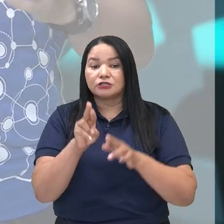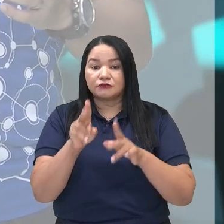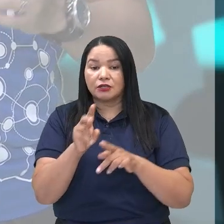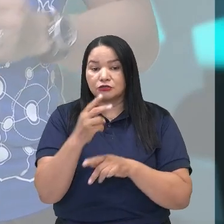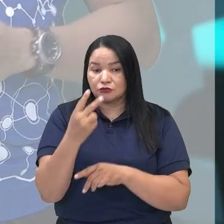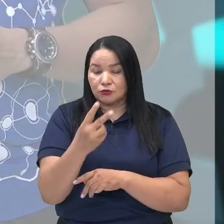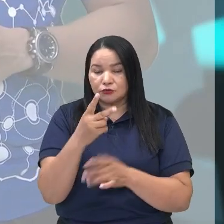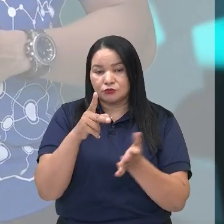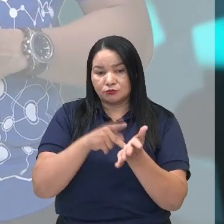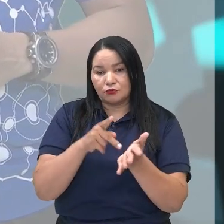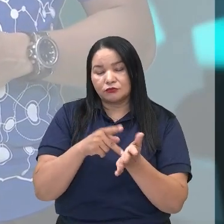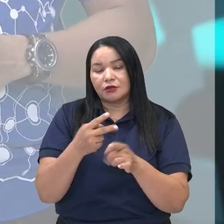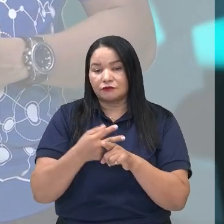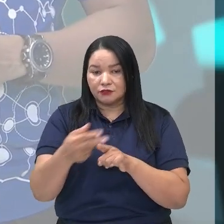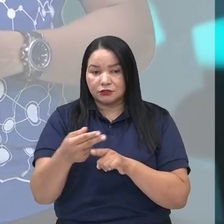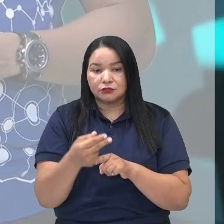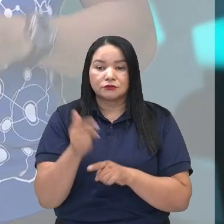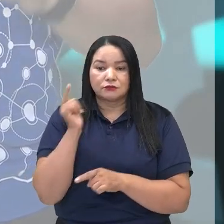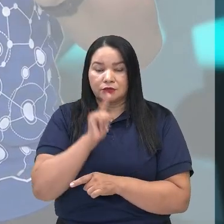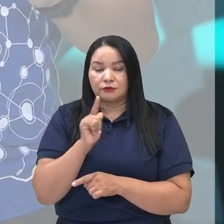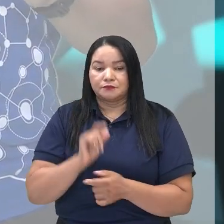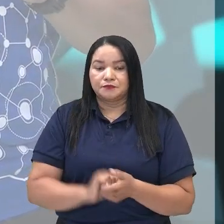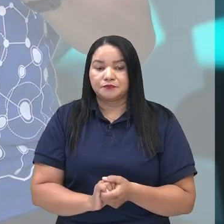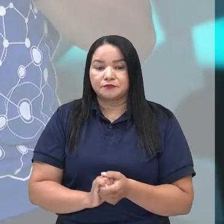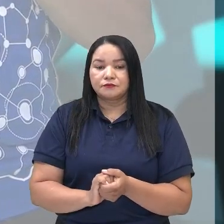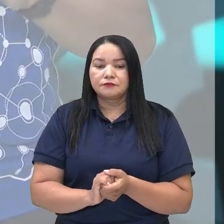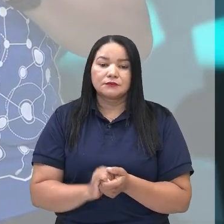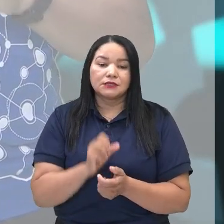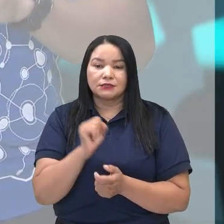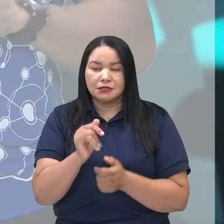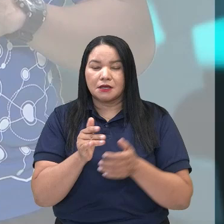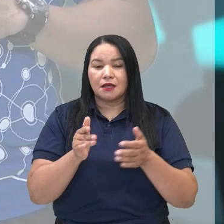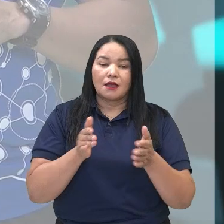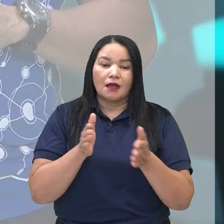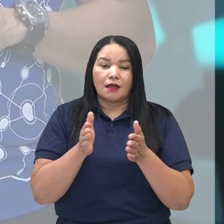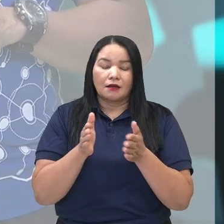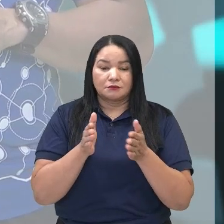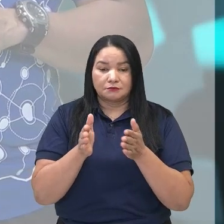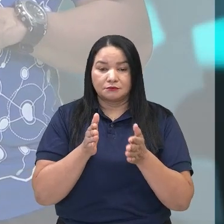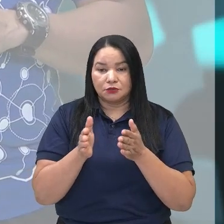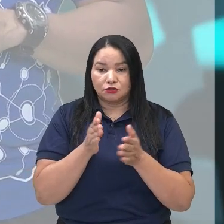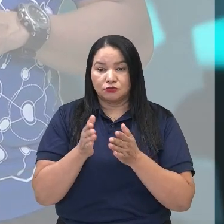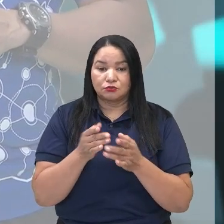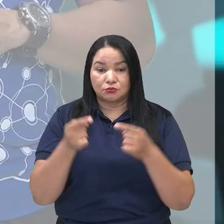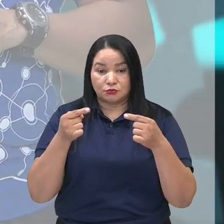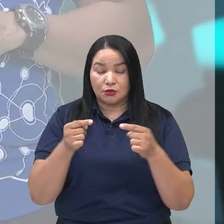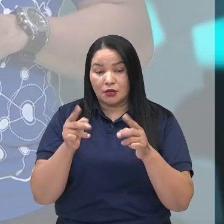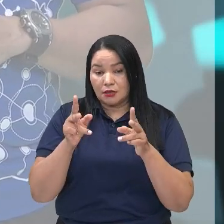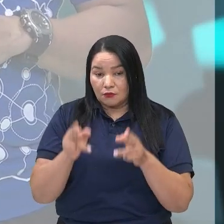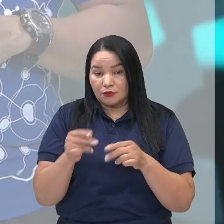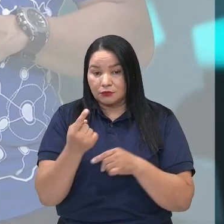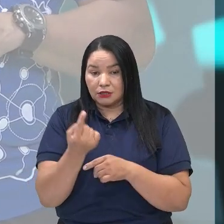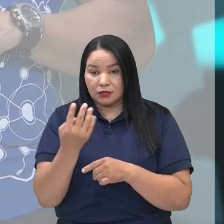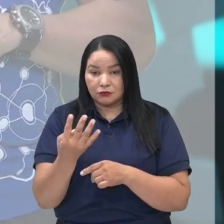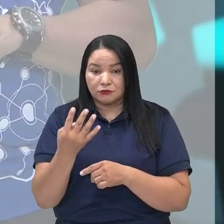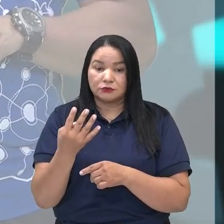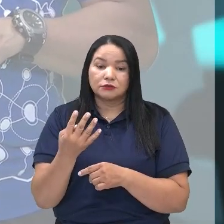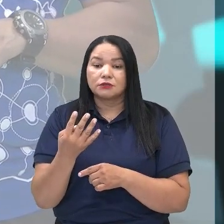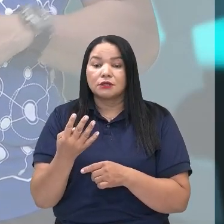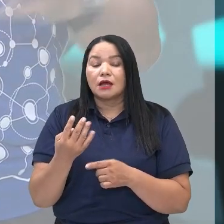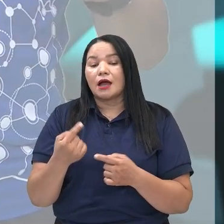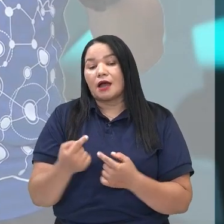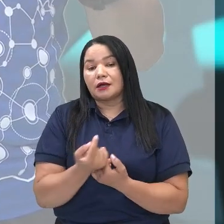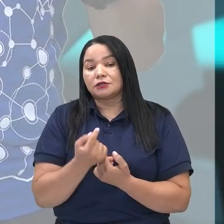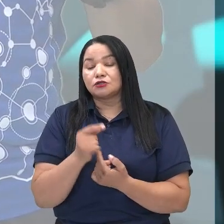vence o set. Caso o set termine empatado em 14-14, o próximo ponto decide a vitória do